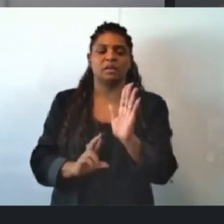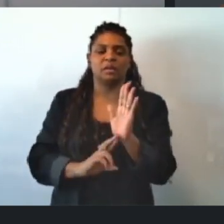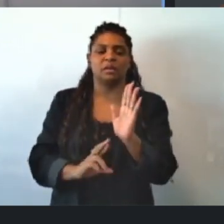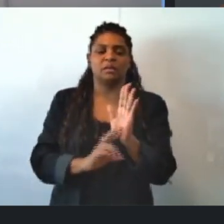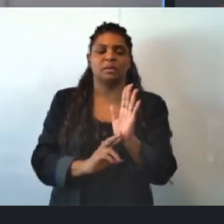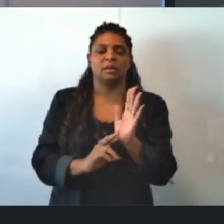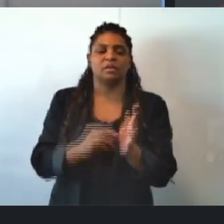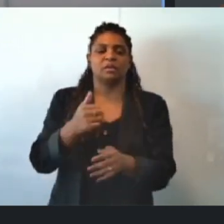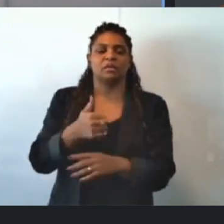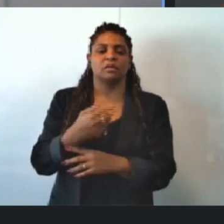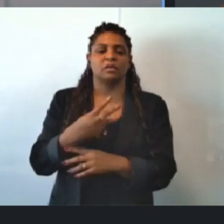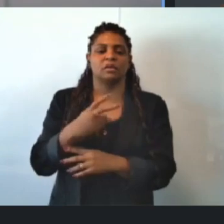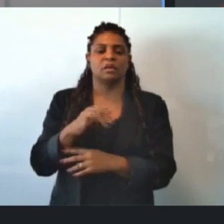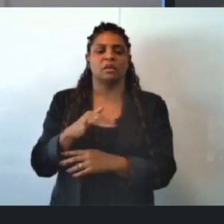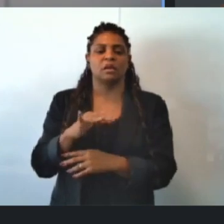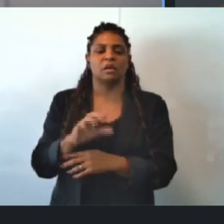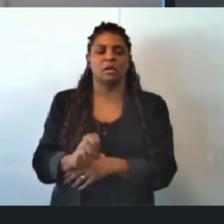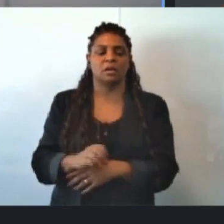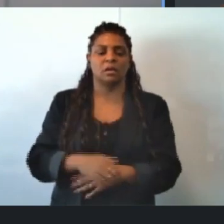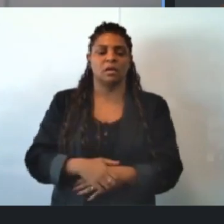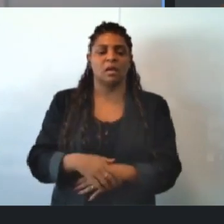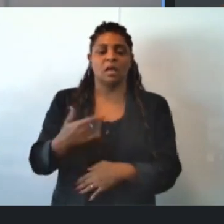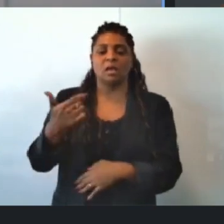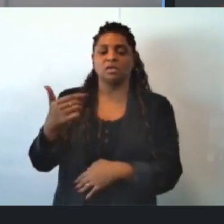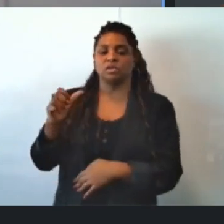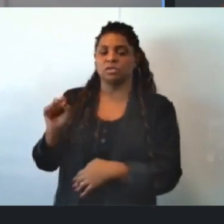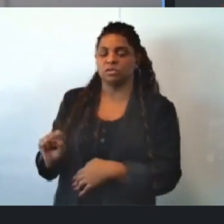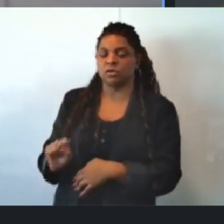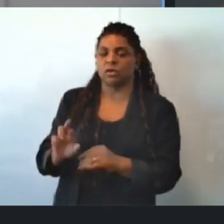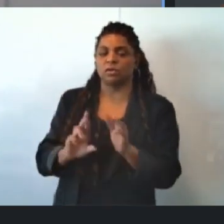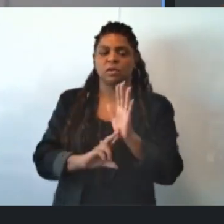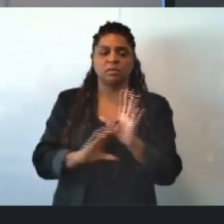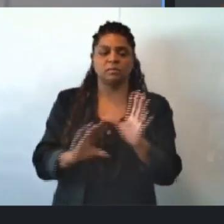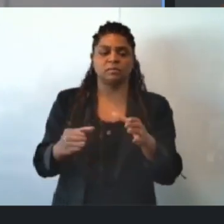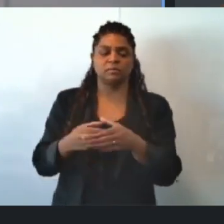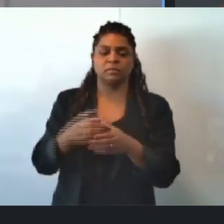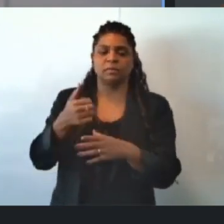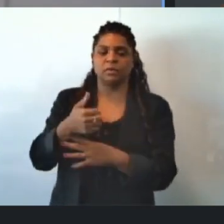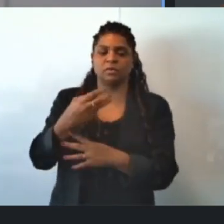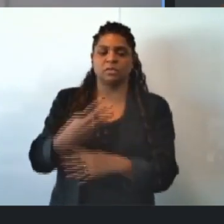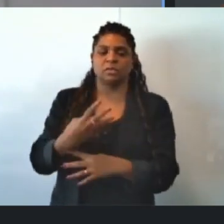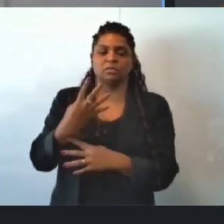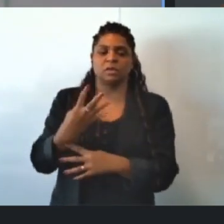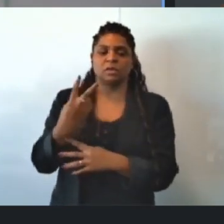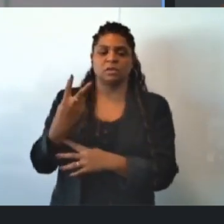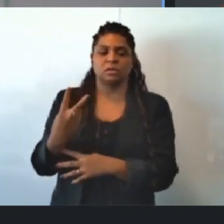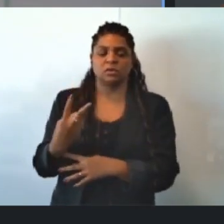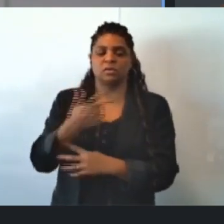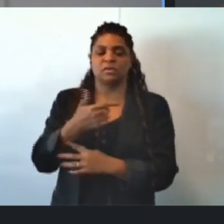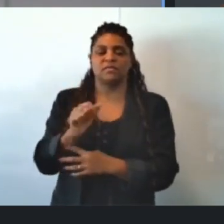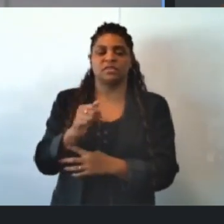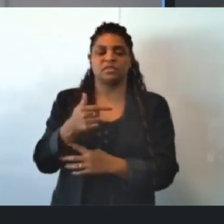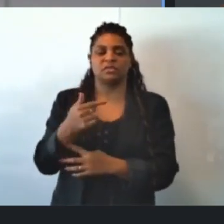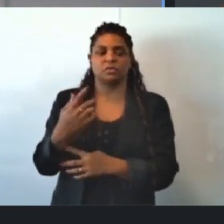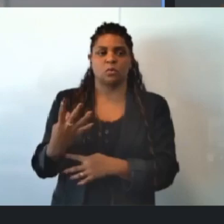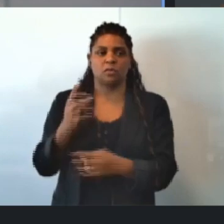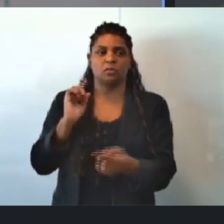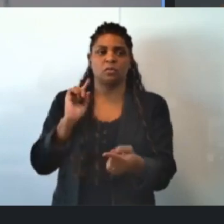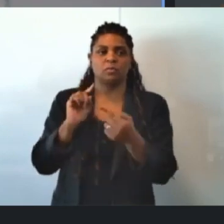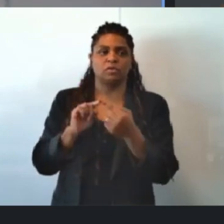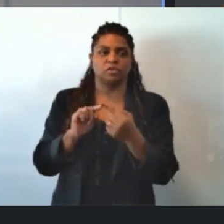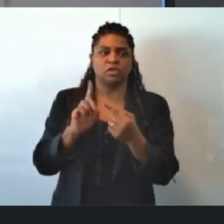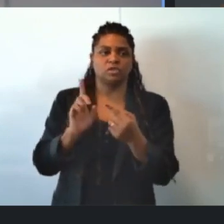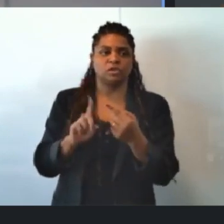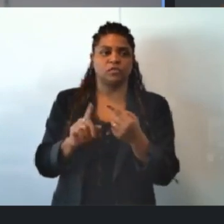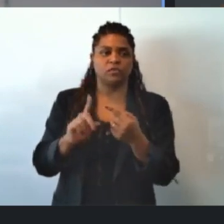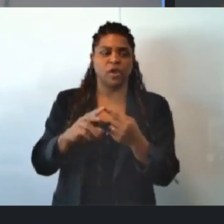1392. 18º, requerimento de comissão 1392 de 2024, uma visita técnica. Finalidade, analisar a necessidade de instalação de